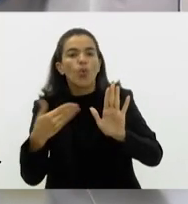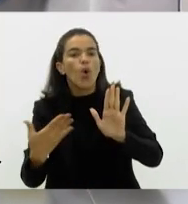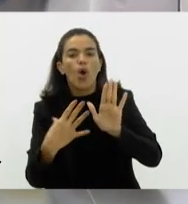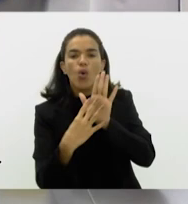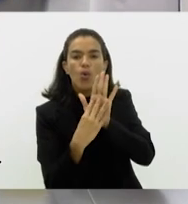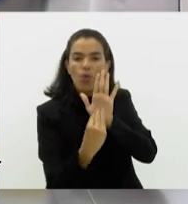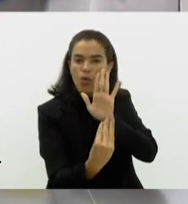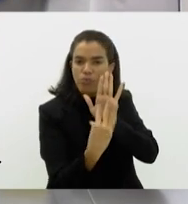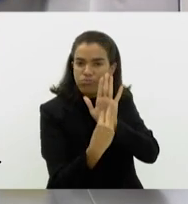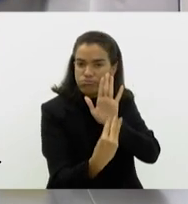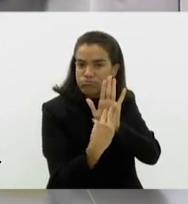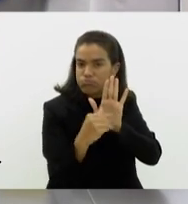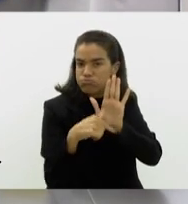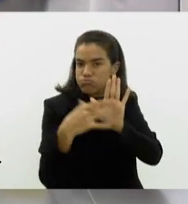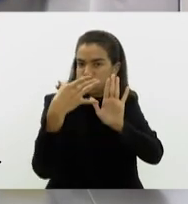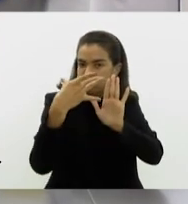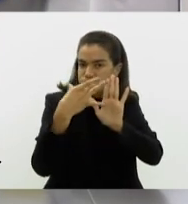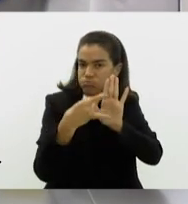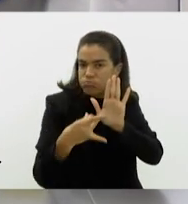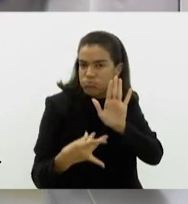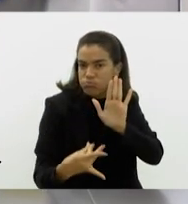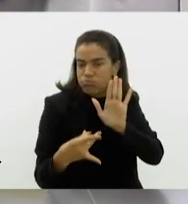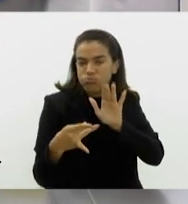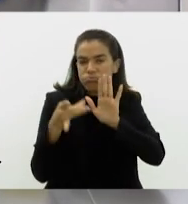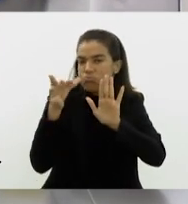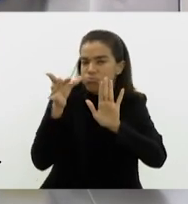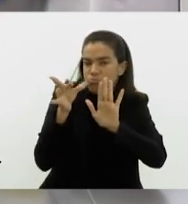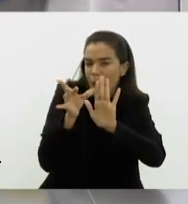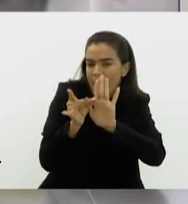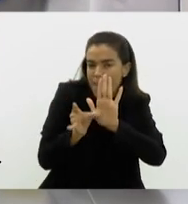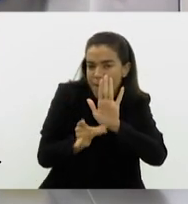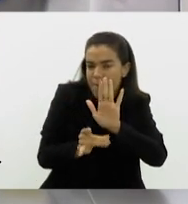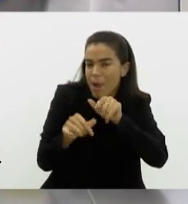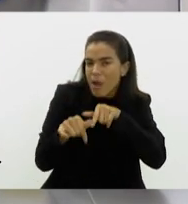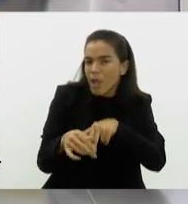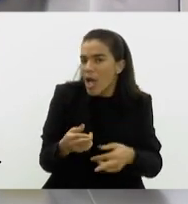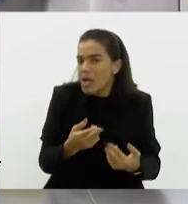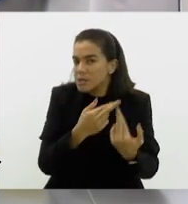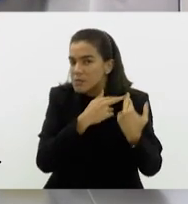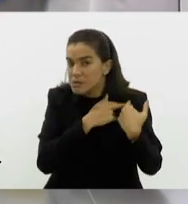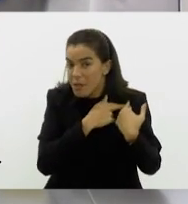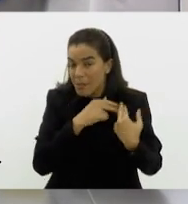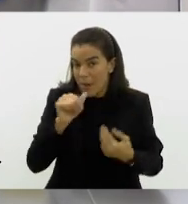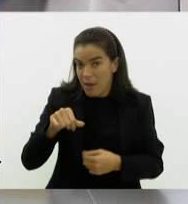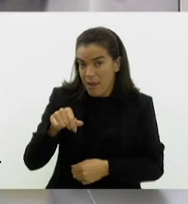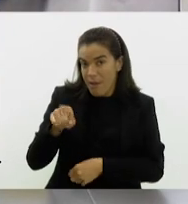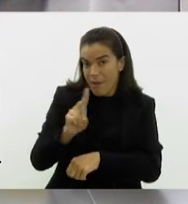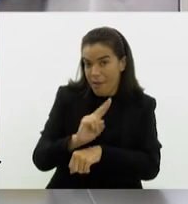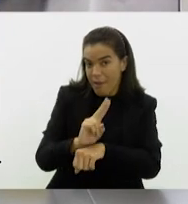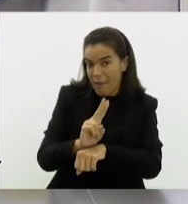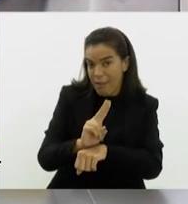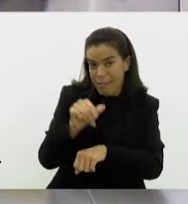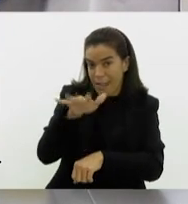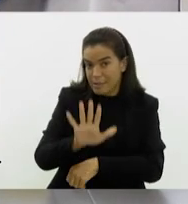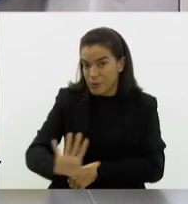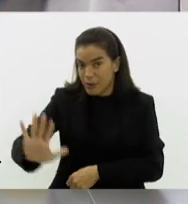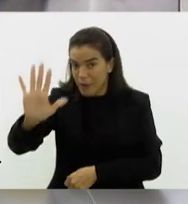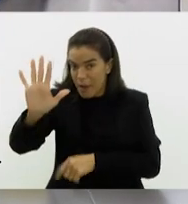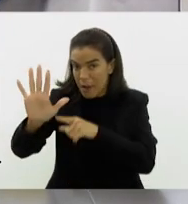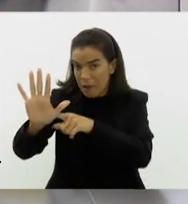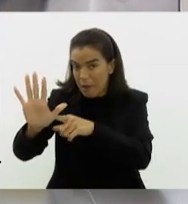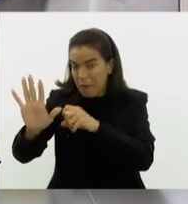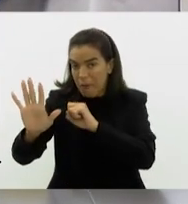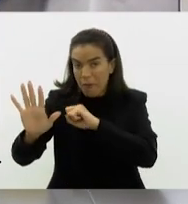modelo de especificação ou quem caberá a regulamentação. Se aguarda o ente nacional,